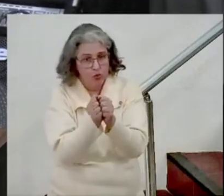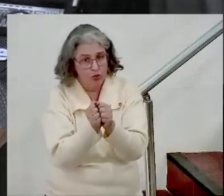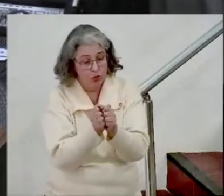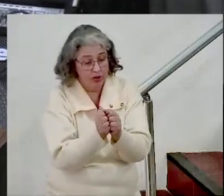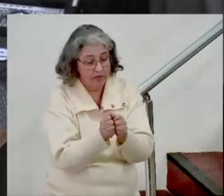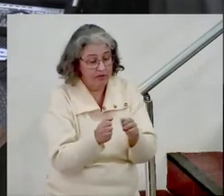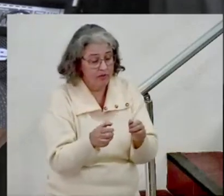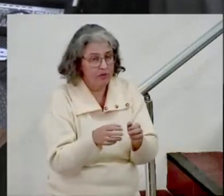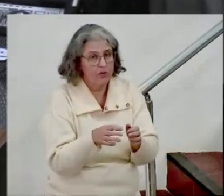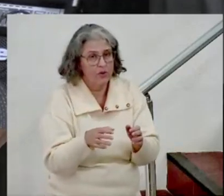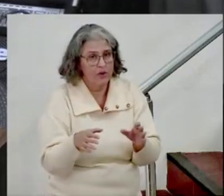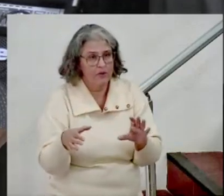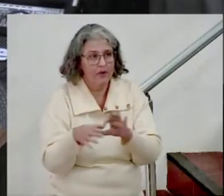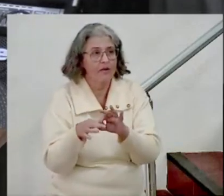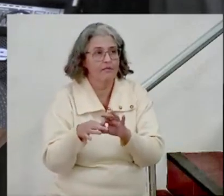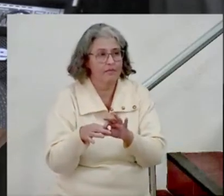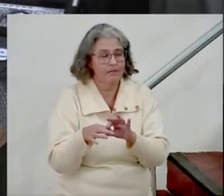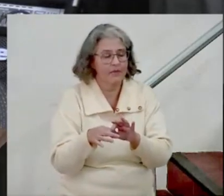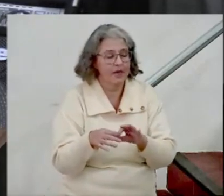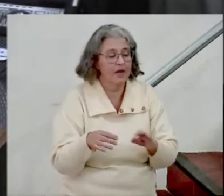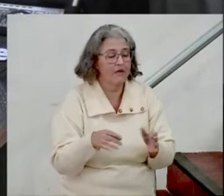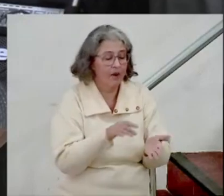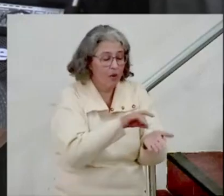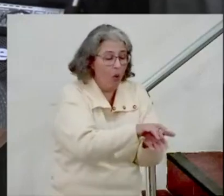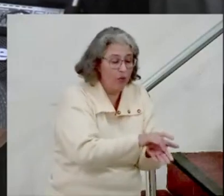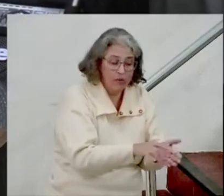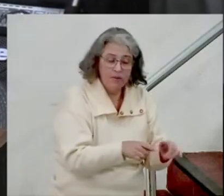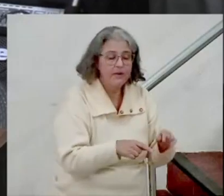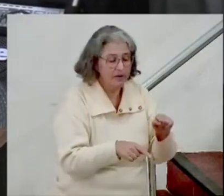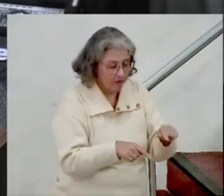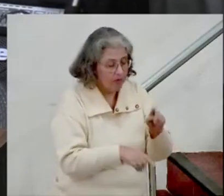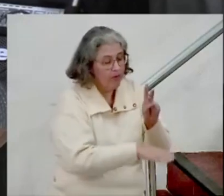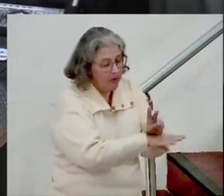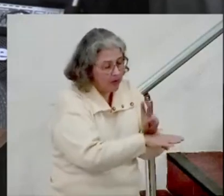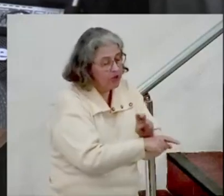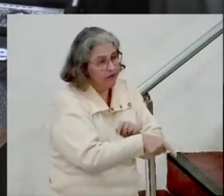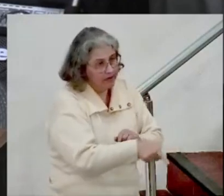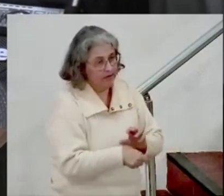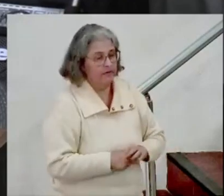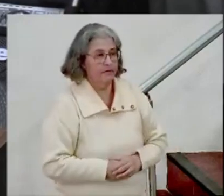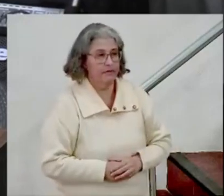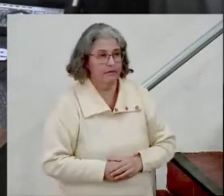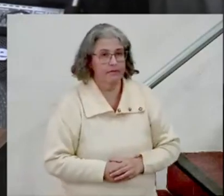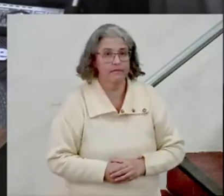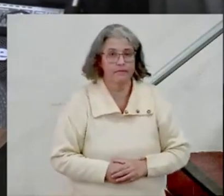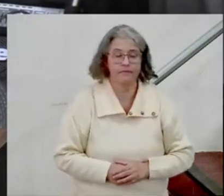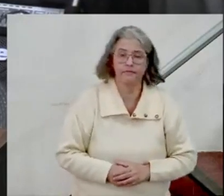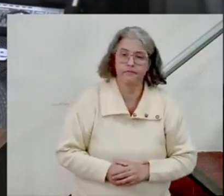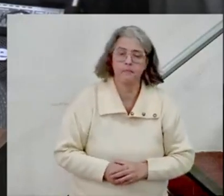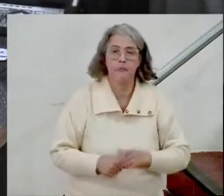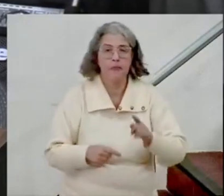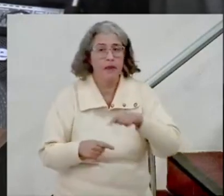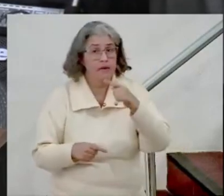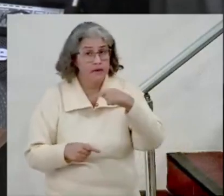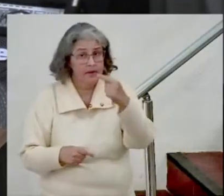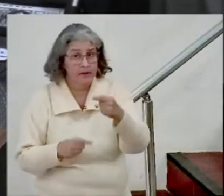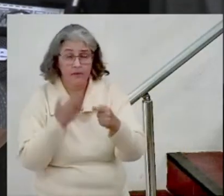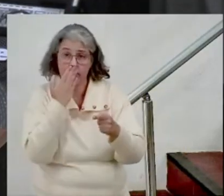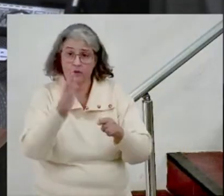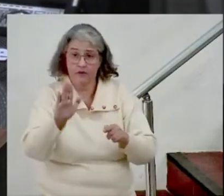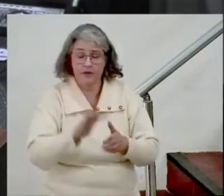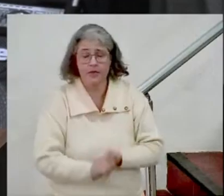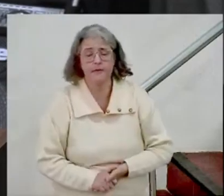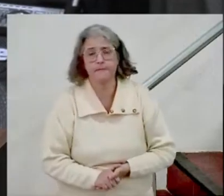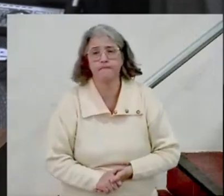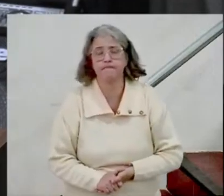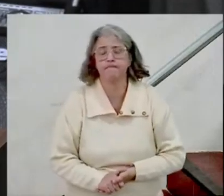E você vai perceber que eu sou o Deus conosco, o Emanuel. Dito e feito. Pouco tempo depois dessa profecia, os assírios foram